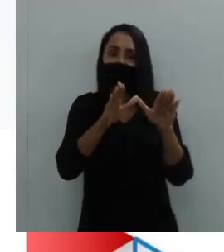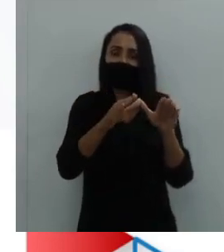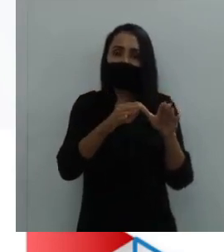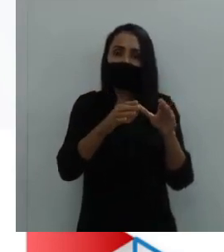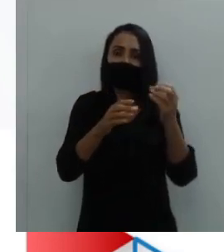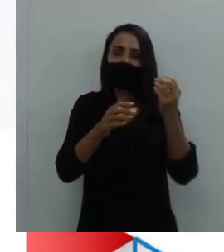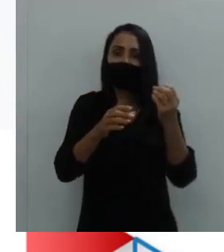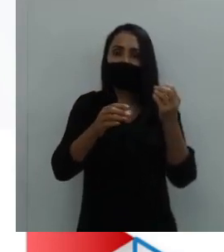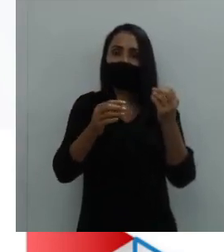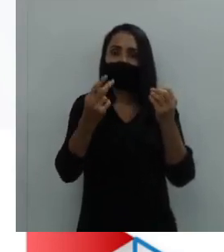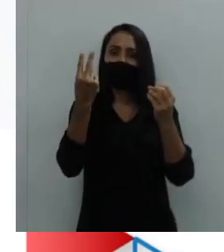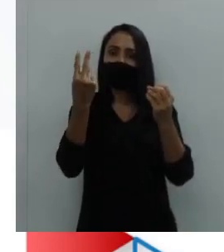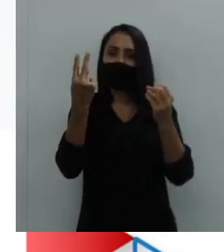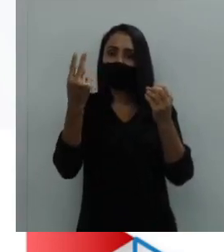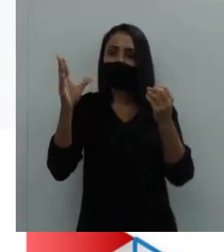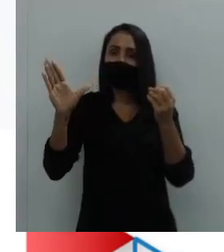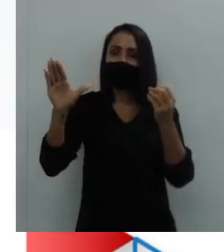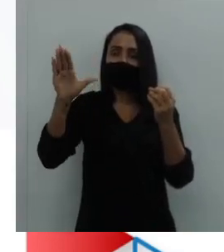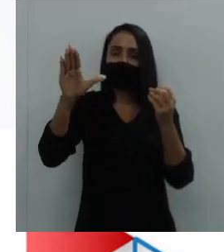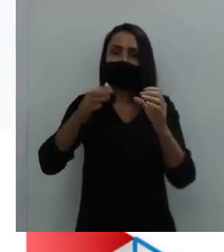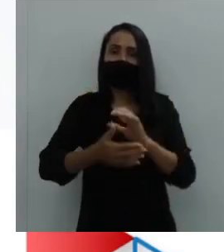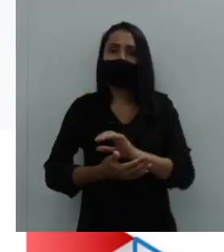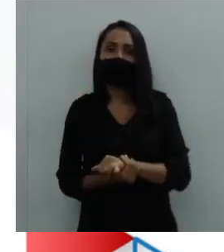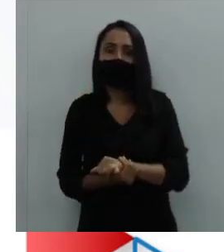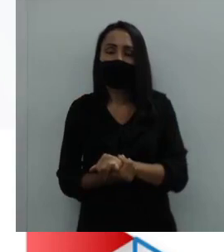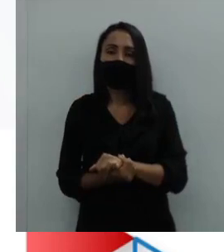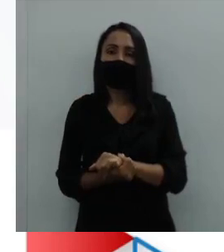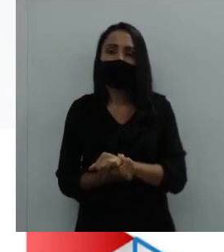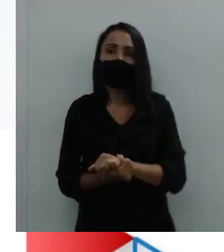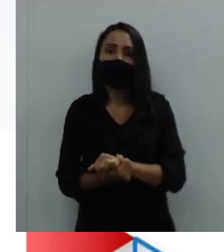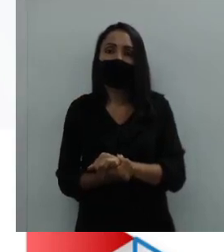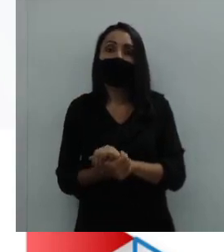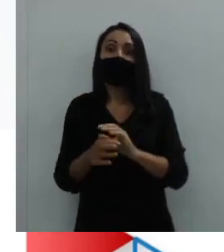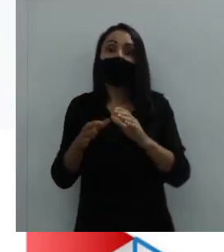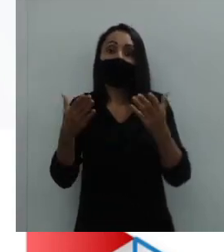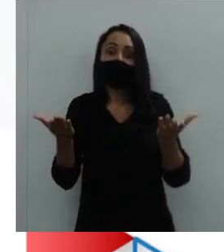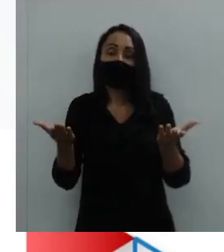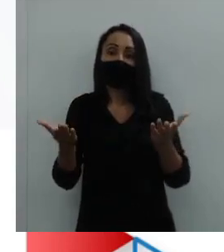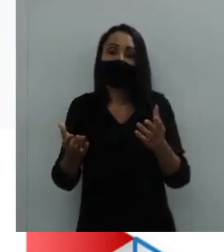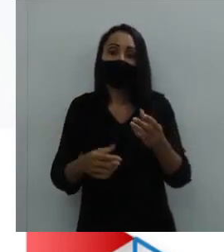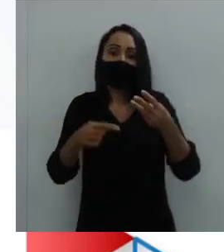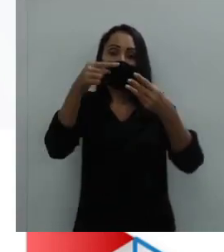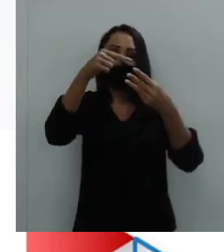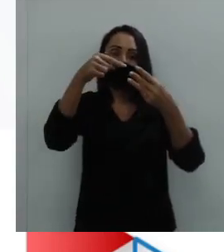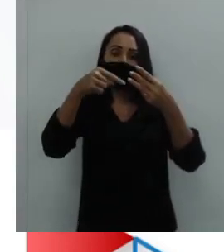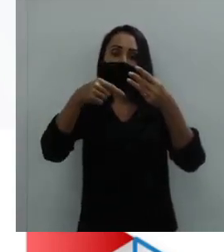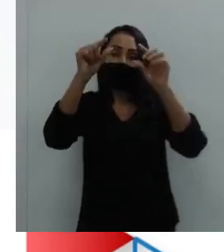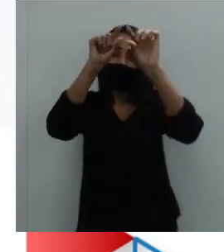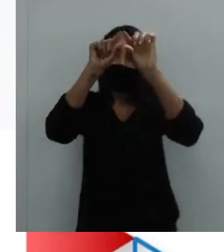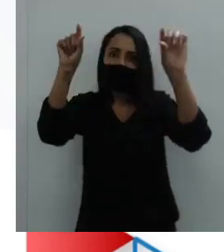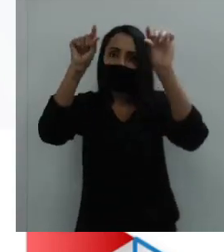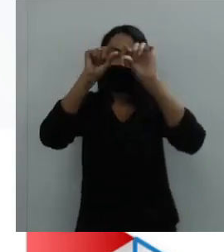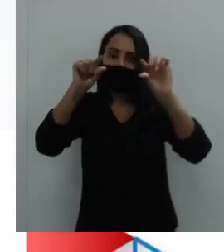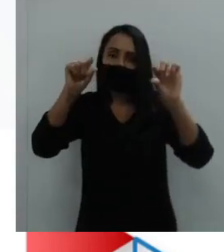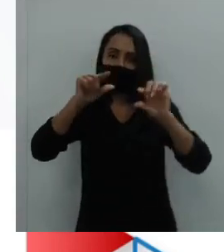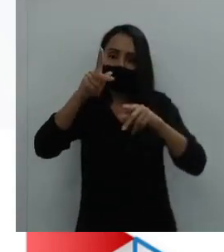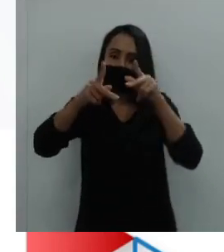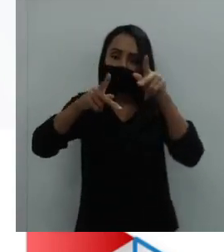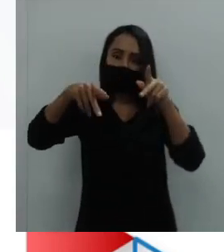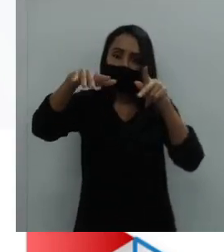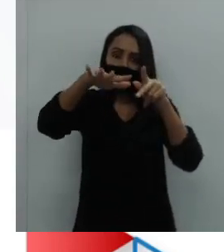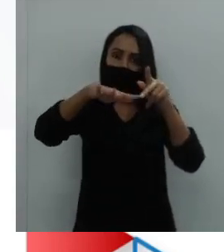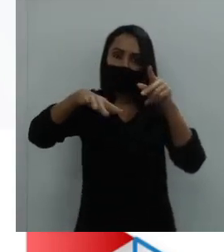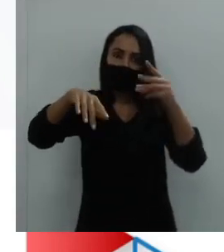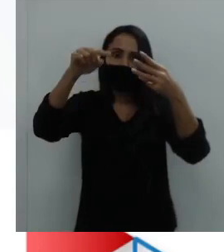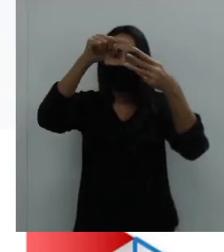voando. Corrigi. É casa de ferreiro, espeto de pau. Esses 3 ditados populares, eles